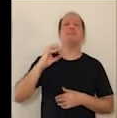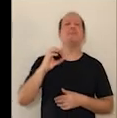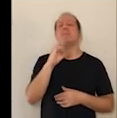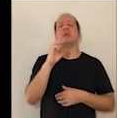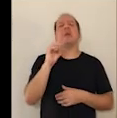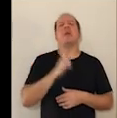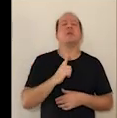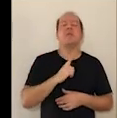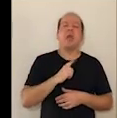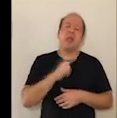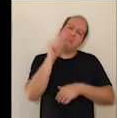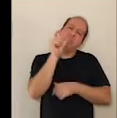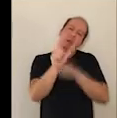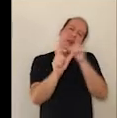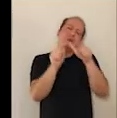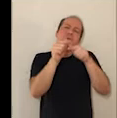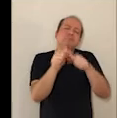algumas palavrinhas gentis.